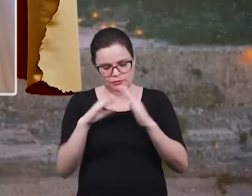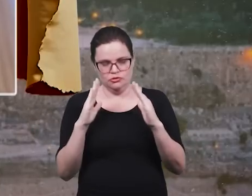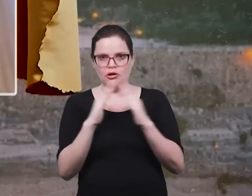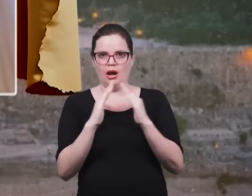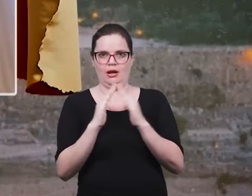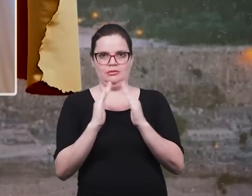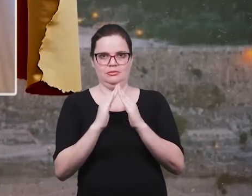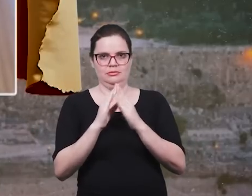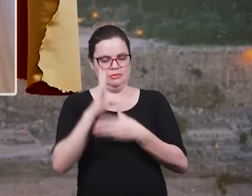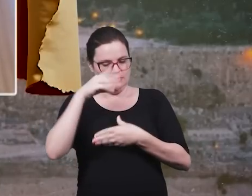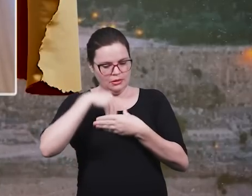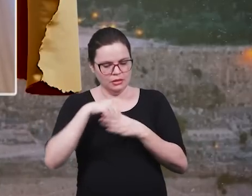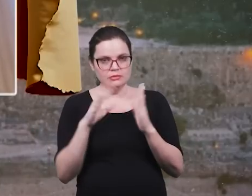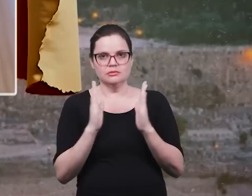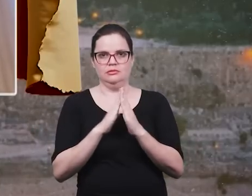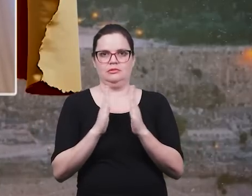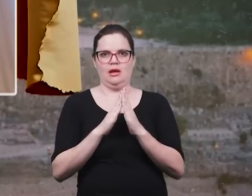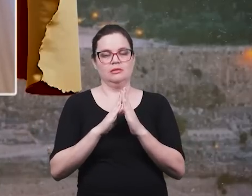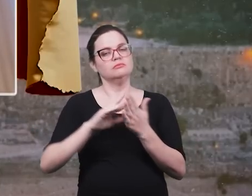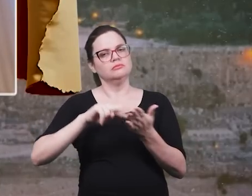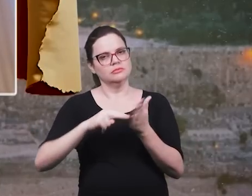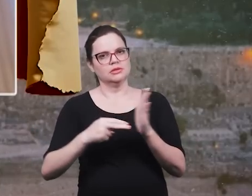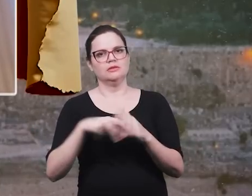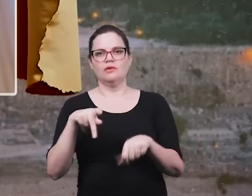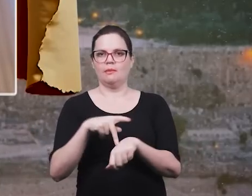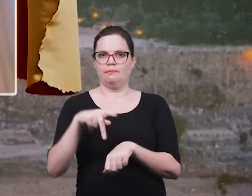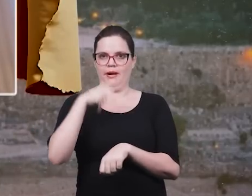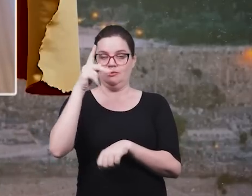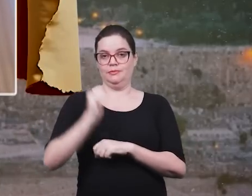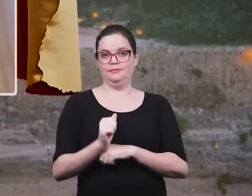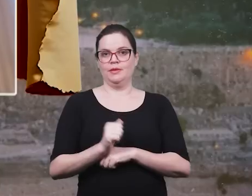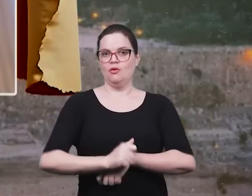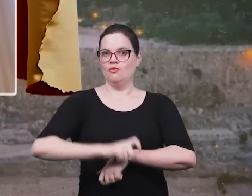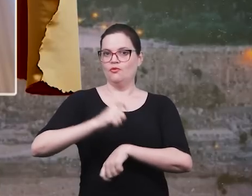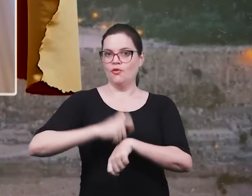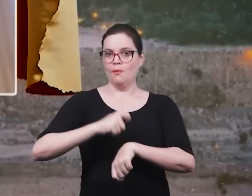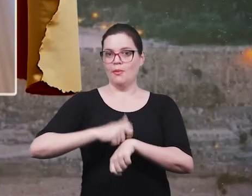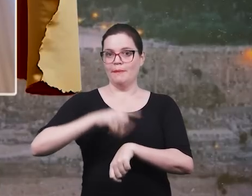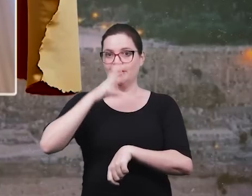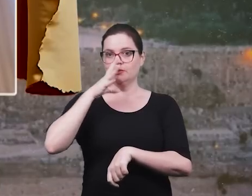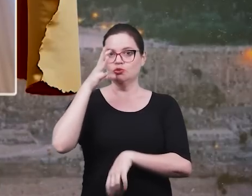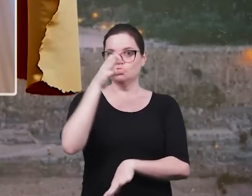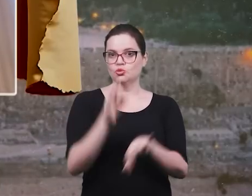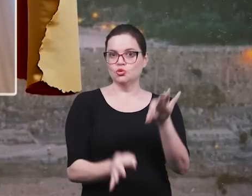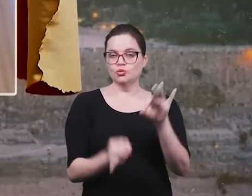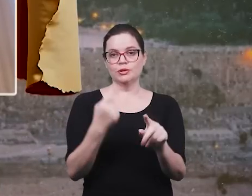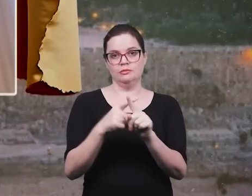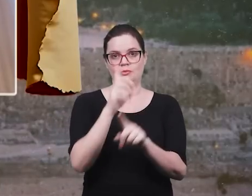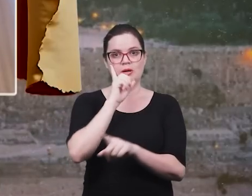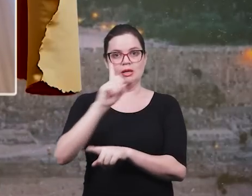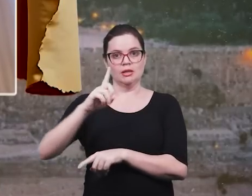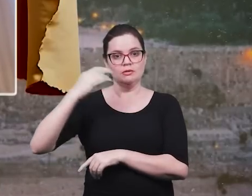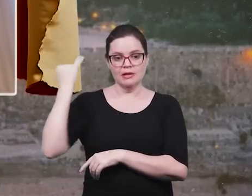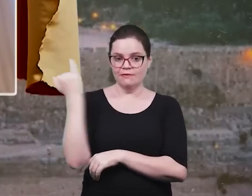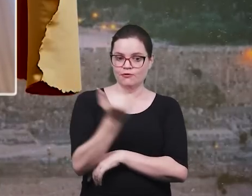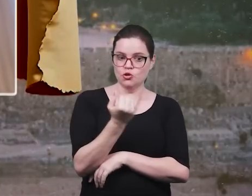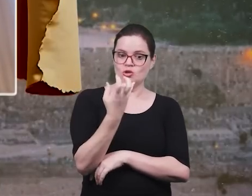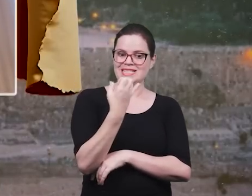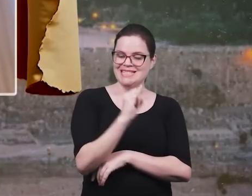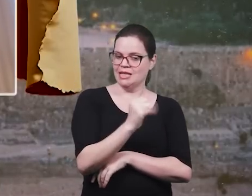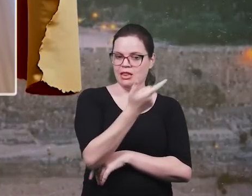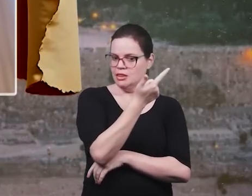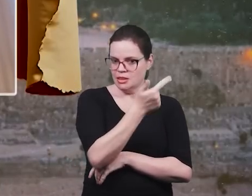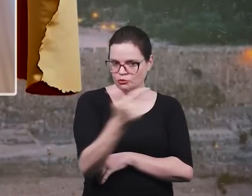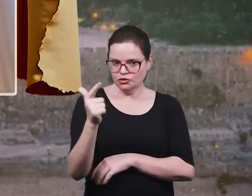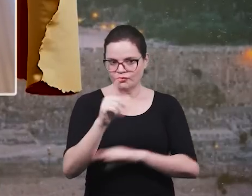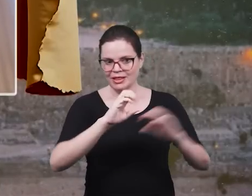o momento da saída dos filhos de Israel do Egito. Um juízo havia sido dado por Deus, a morte dos